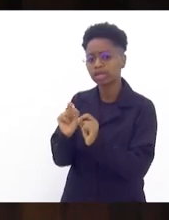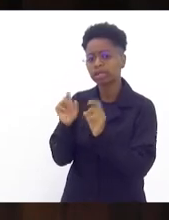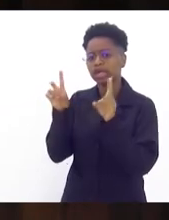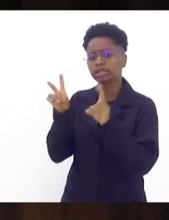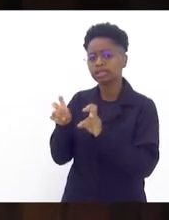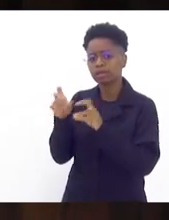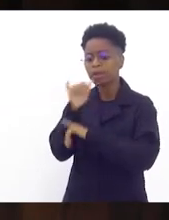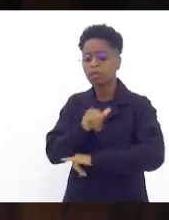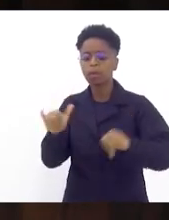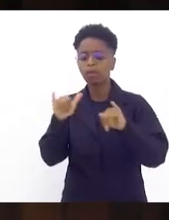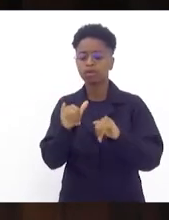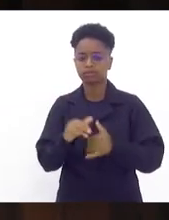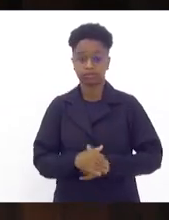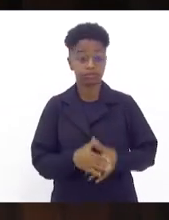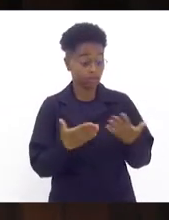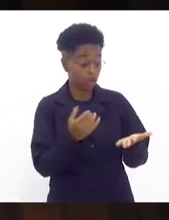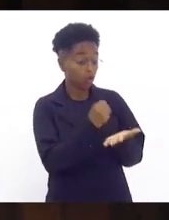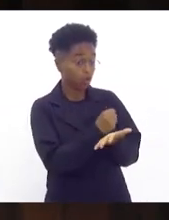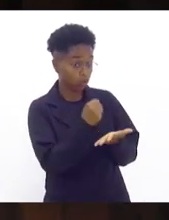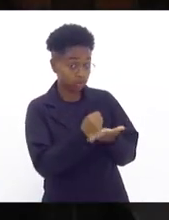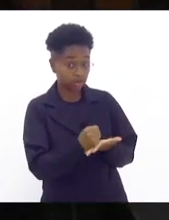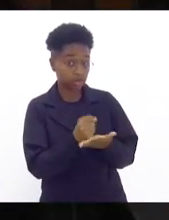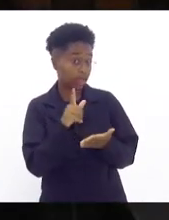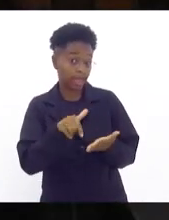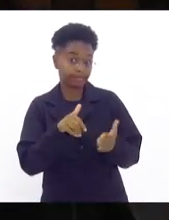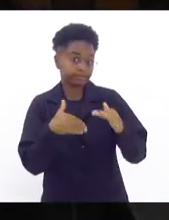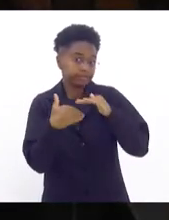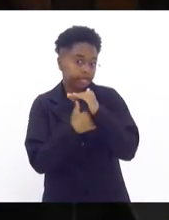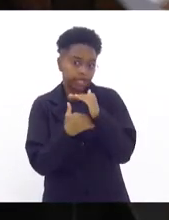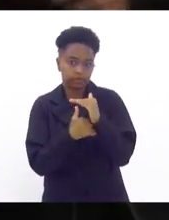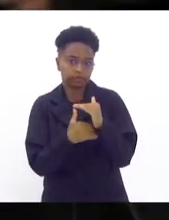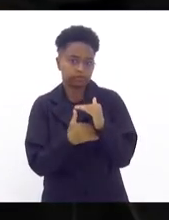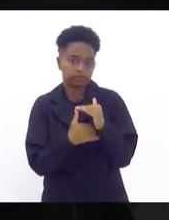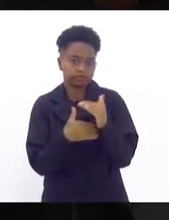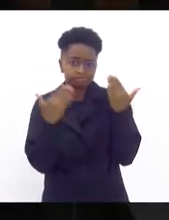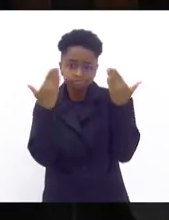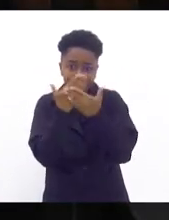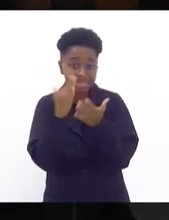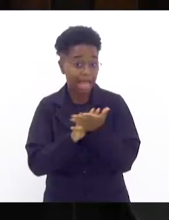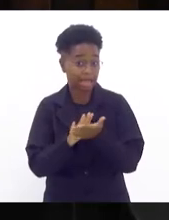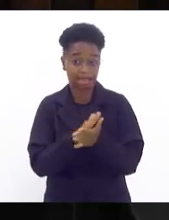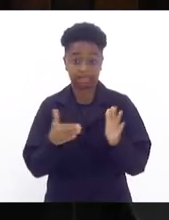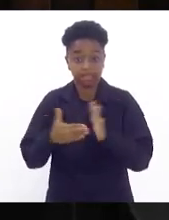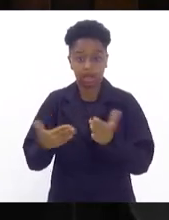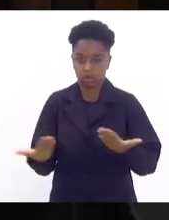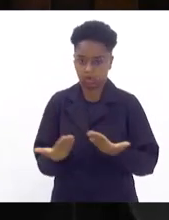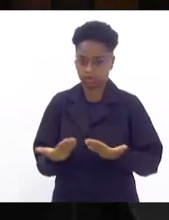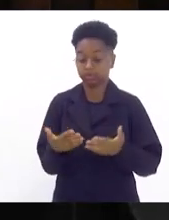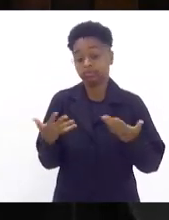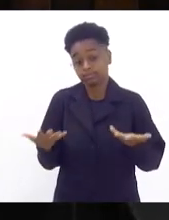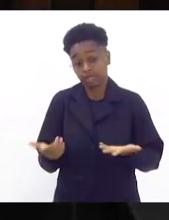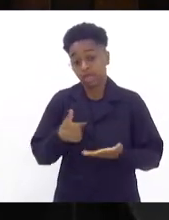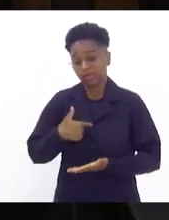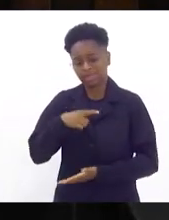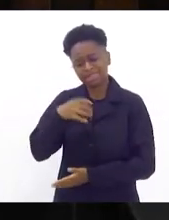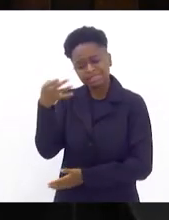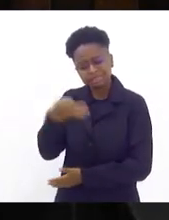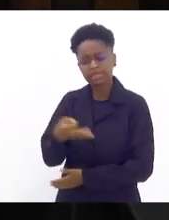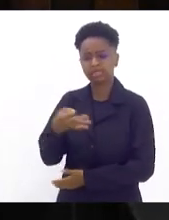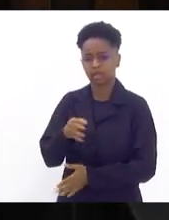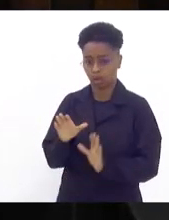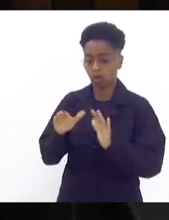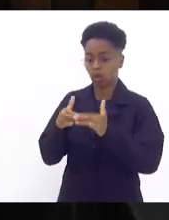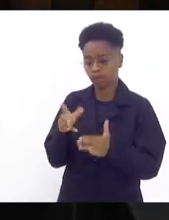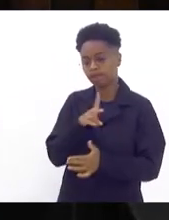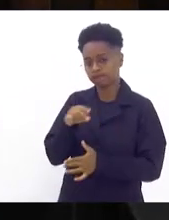de publicidade? Esse contrato de concessão é um mistério. Ele não veio até agora. Mas eu tenho convicção que a comissão